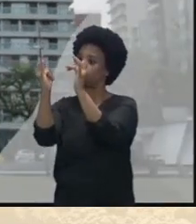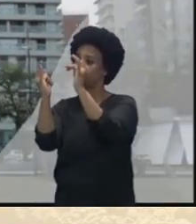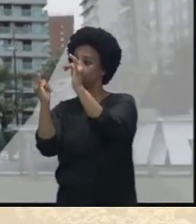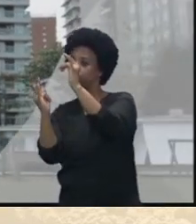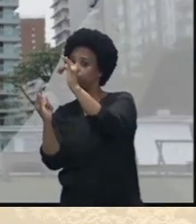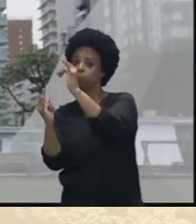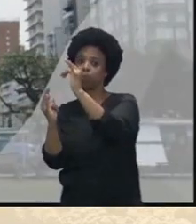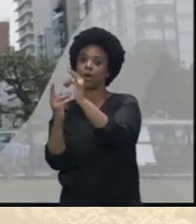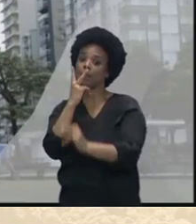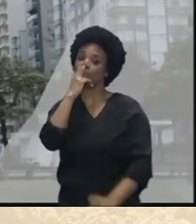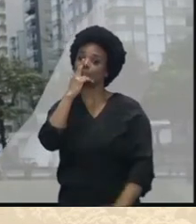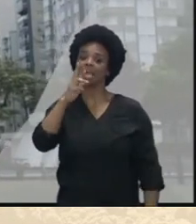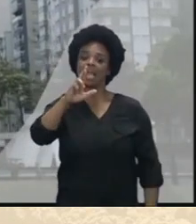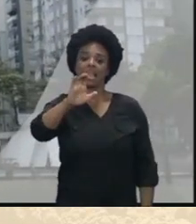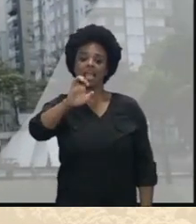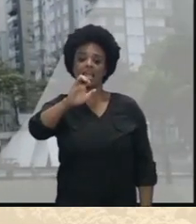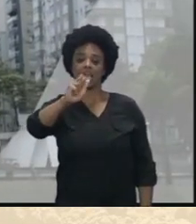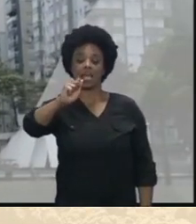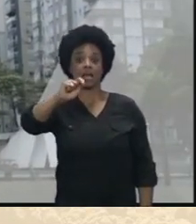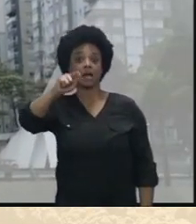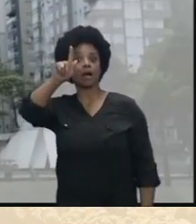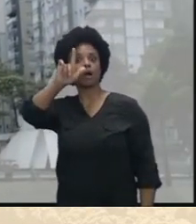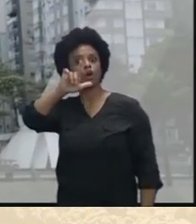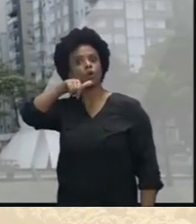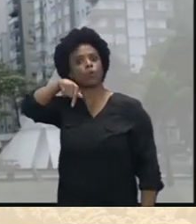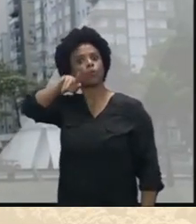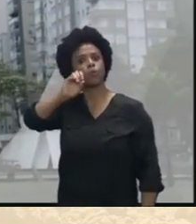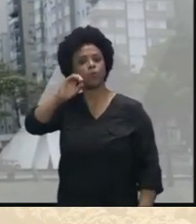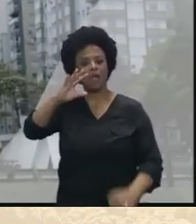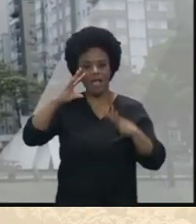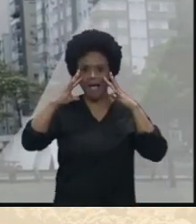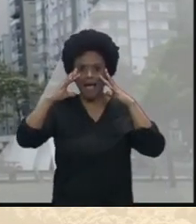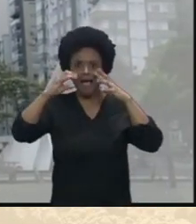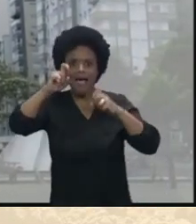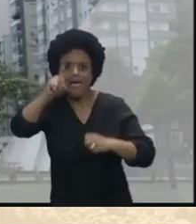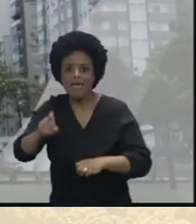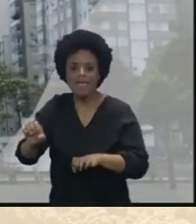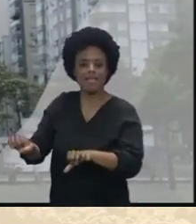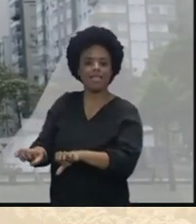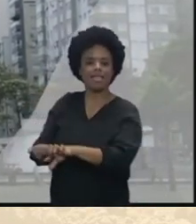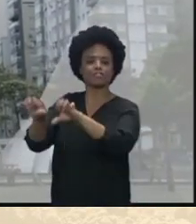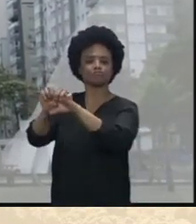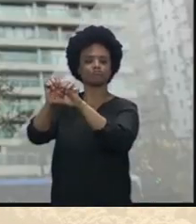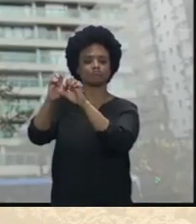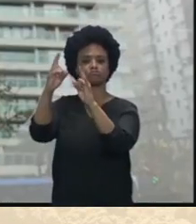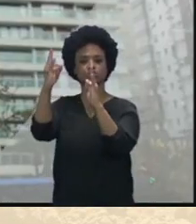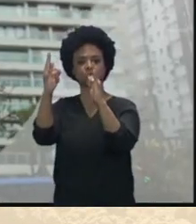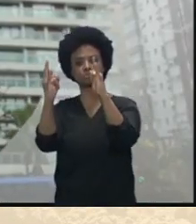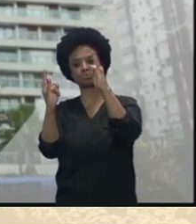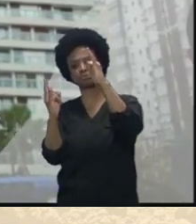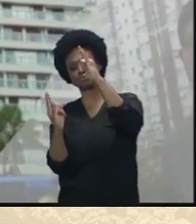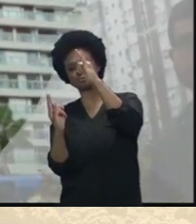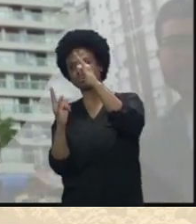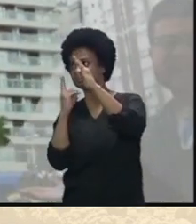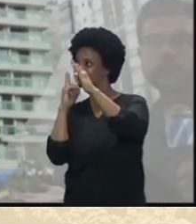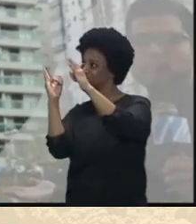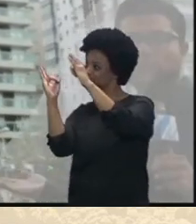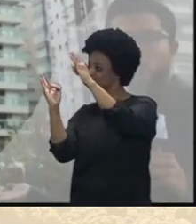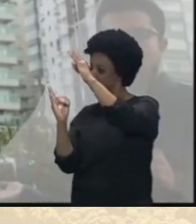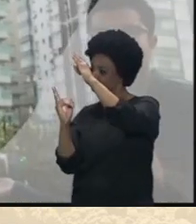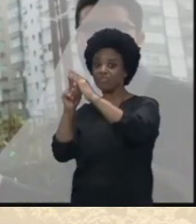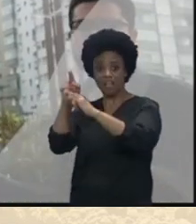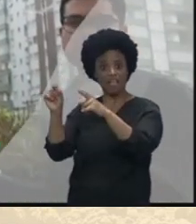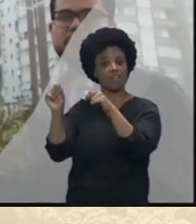de recalque. As que mais chamam a atenção são as estruturas inclinadas na faixa da orla. Essa inclinação é causada